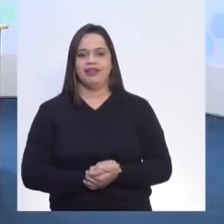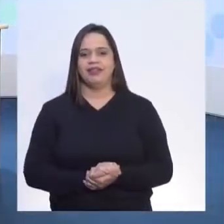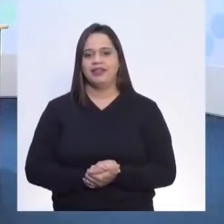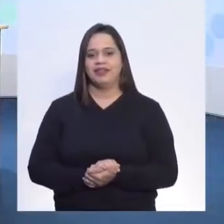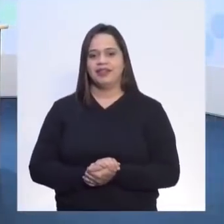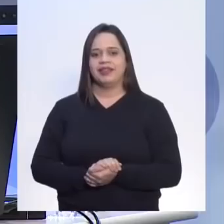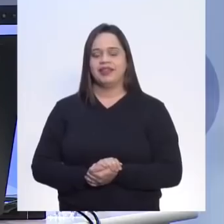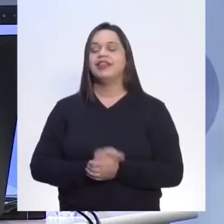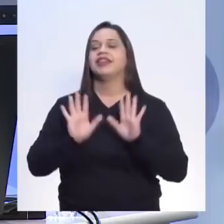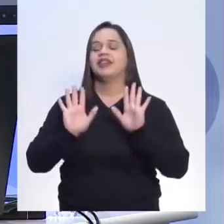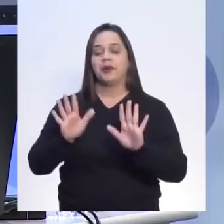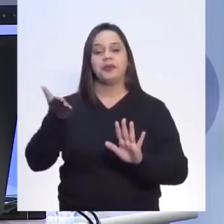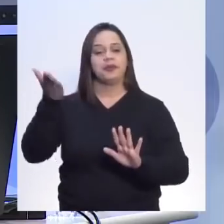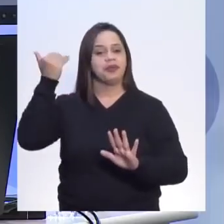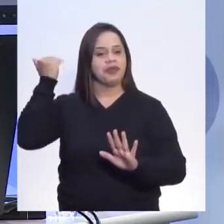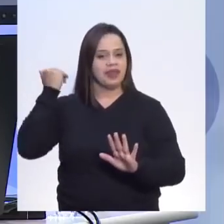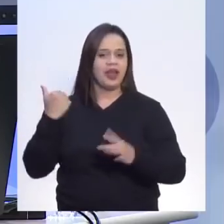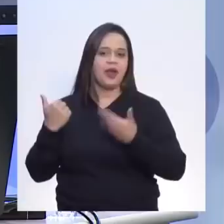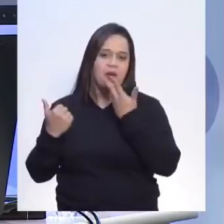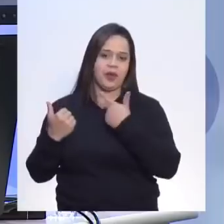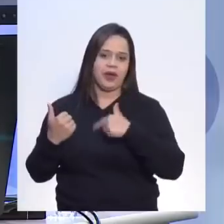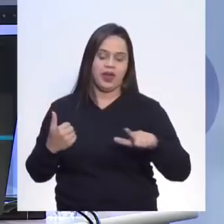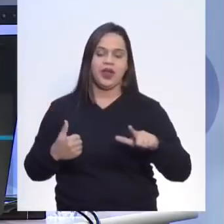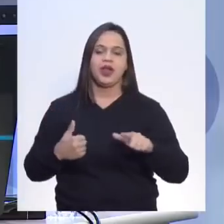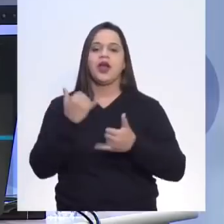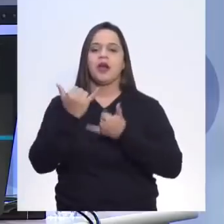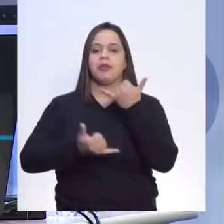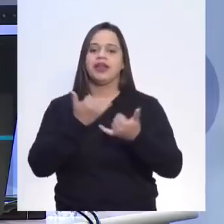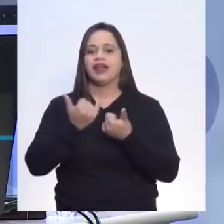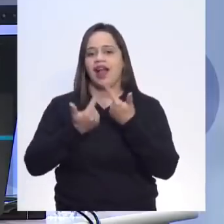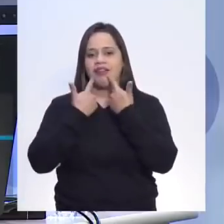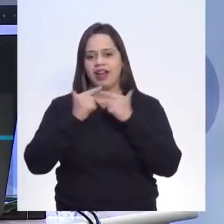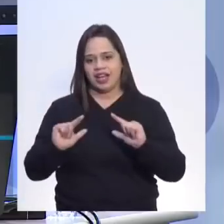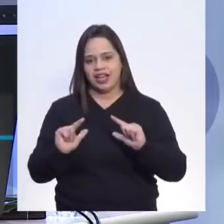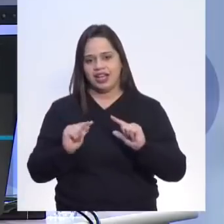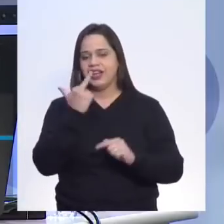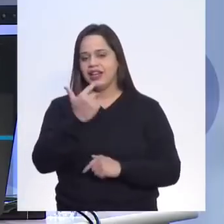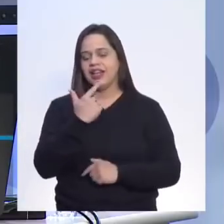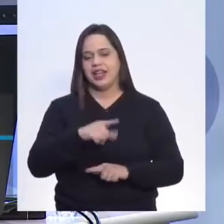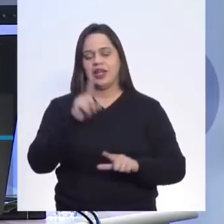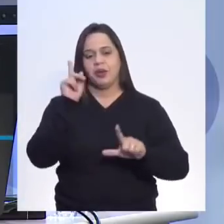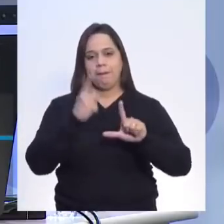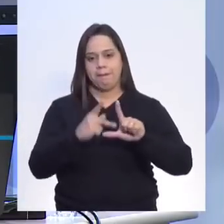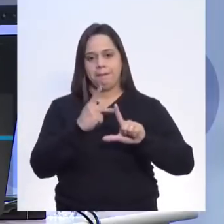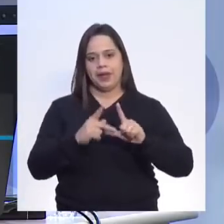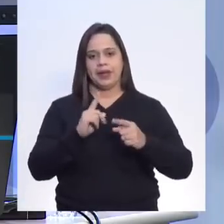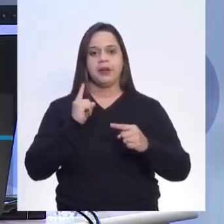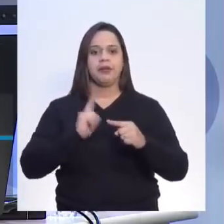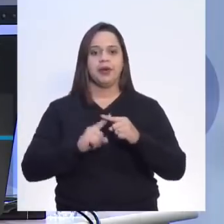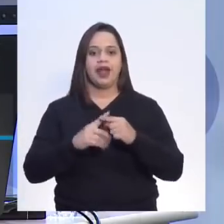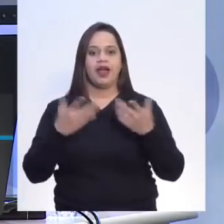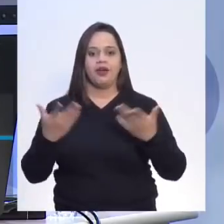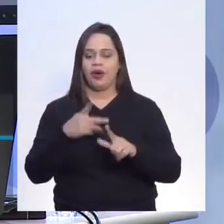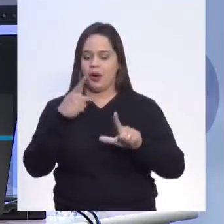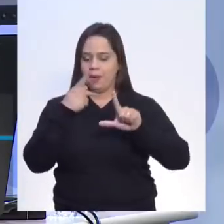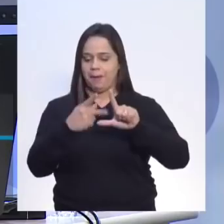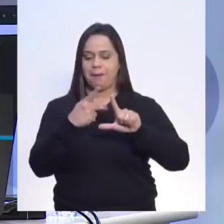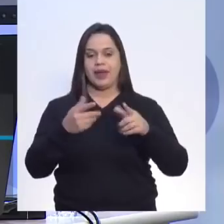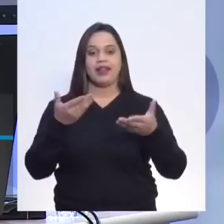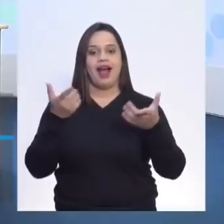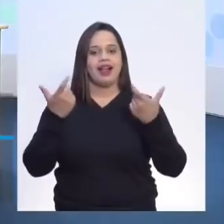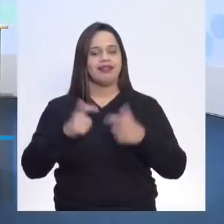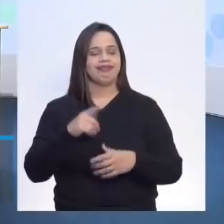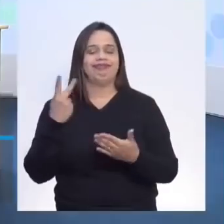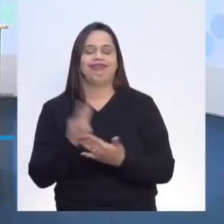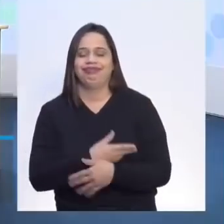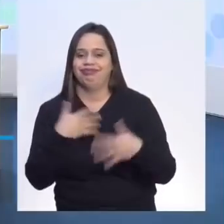Gente, quando eu era criança, eu até brincava da língua do P. Agora... Não, o P já está entrando no lugar que não deve. Não, deixa não para vai. lá.